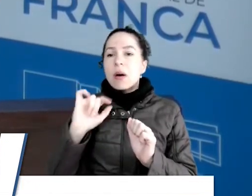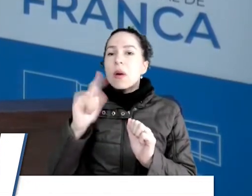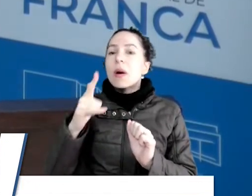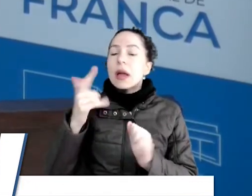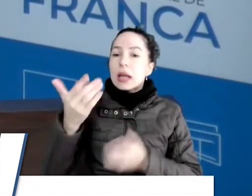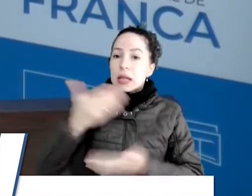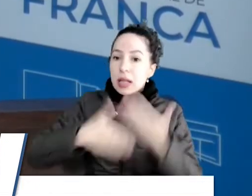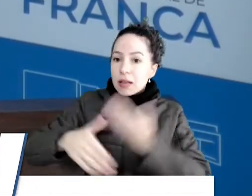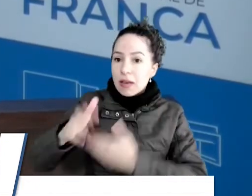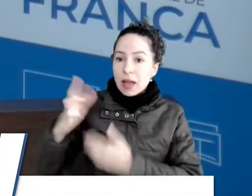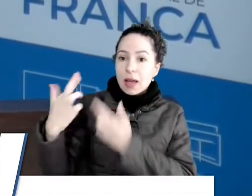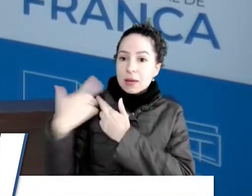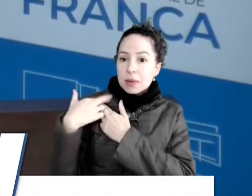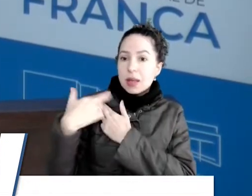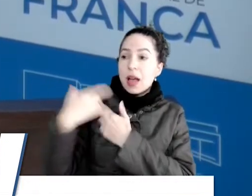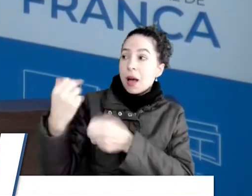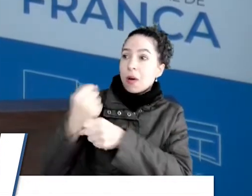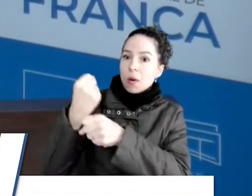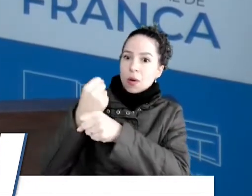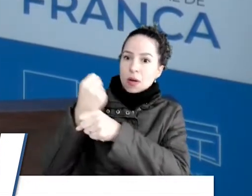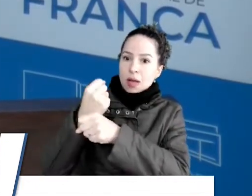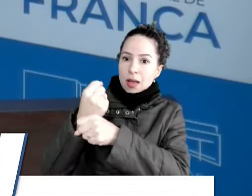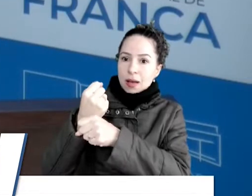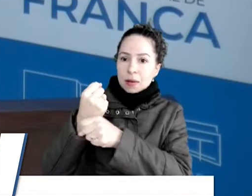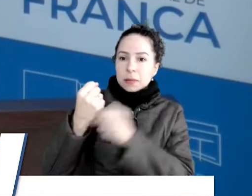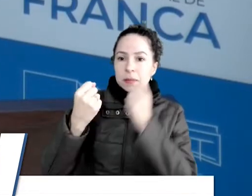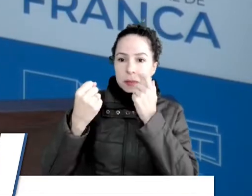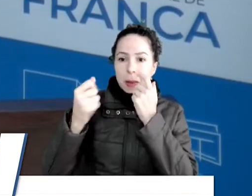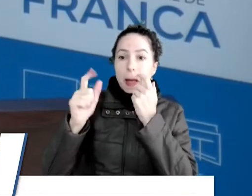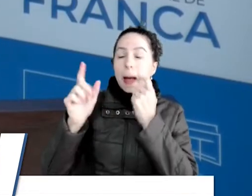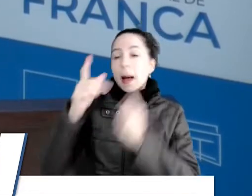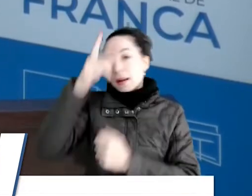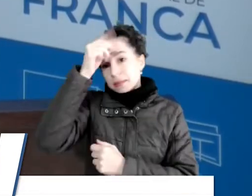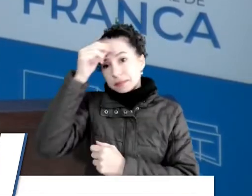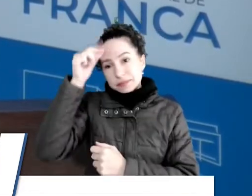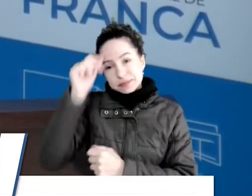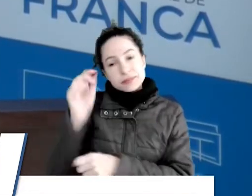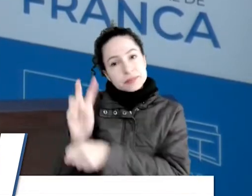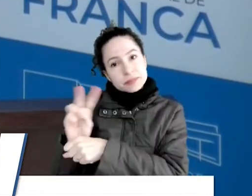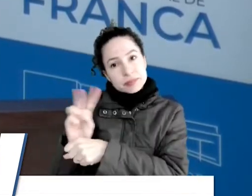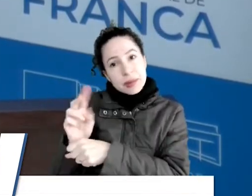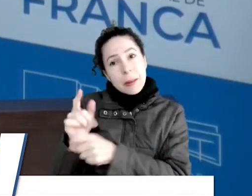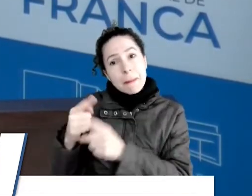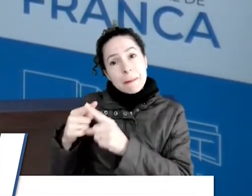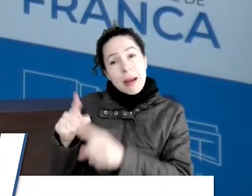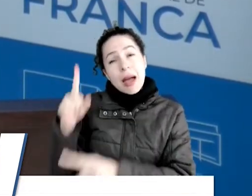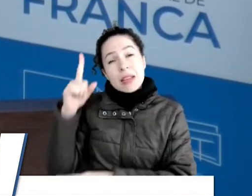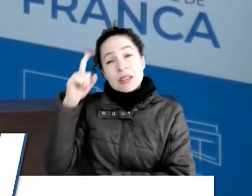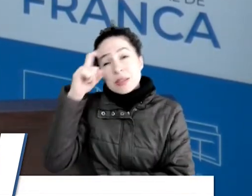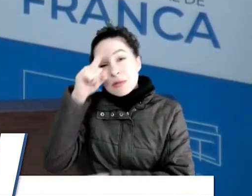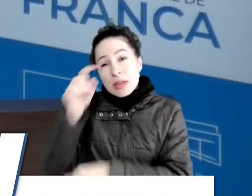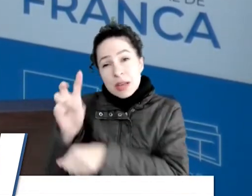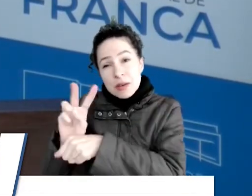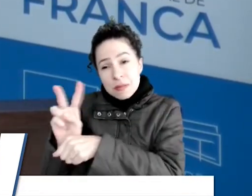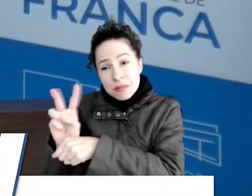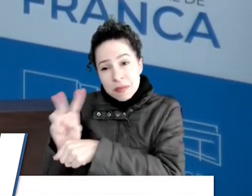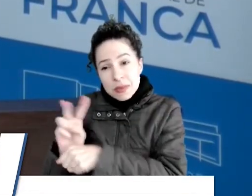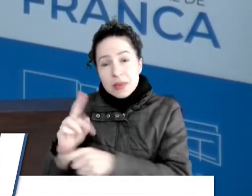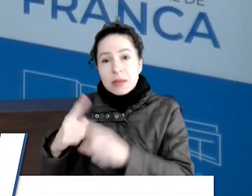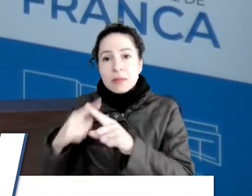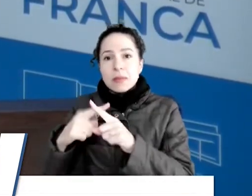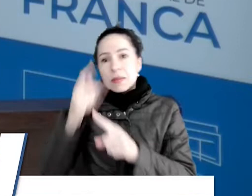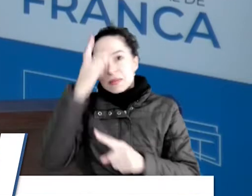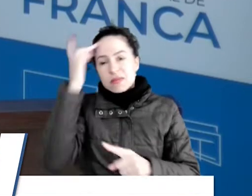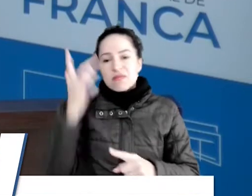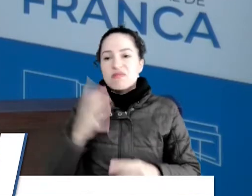uma empreiteira, a prefeitura fiscaliza, mas é difícil fiscalizar porque os caras fazem do jeito que bem entende. E nós temos que